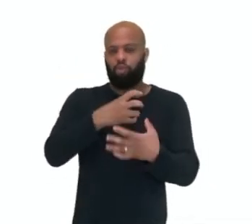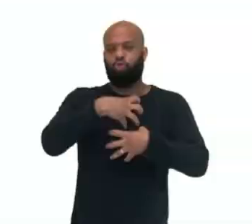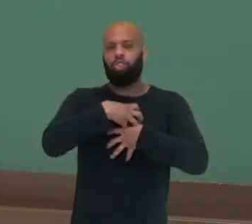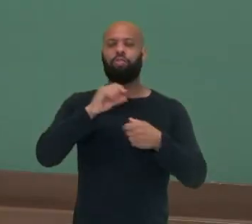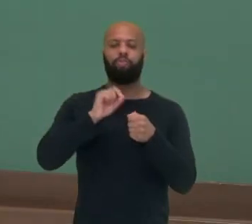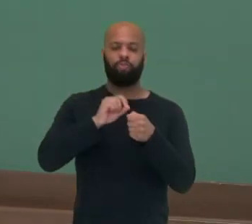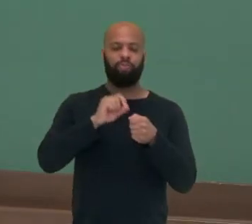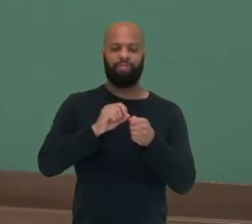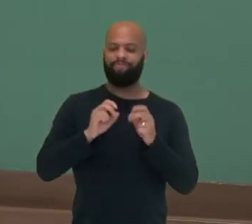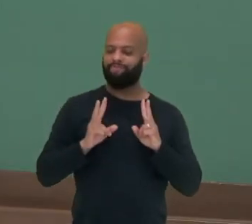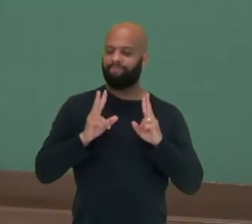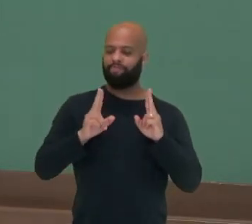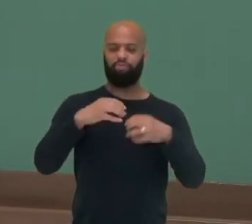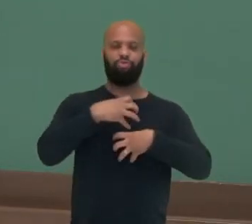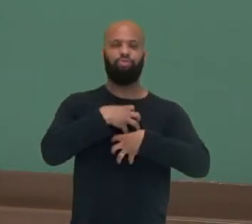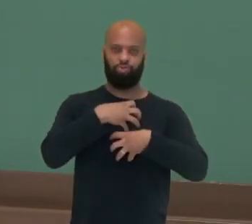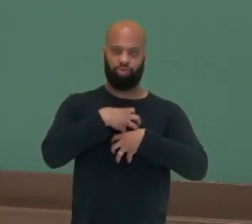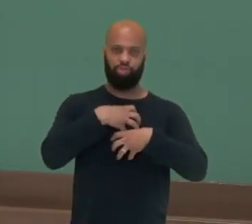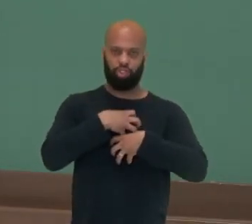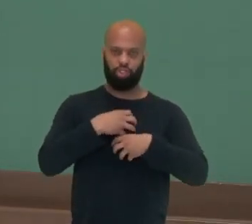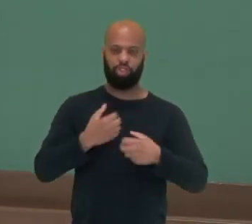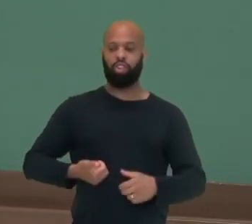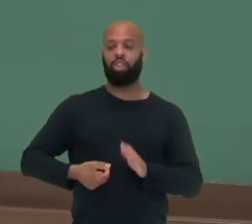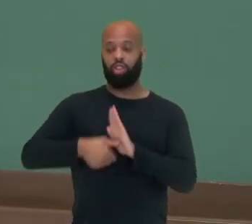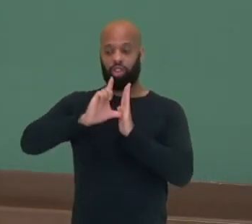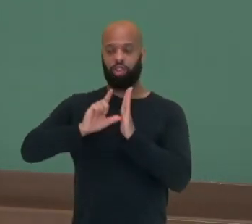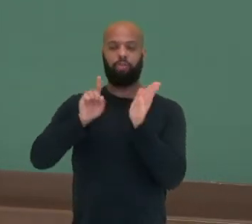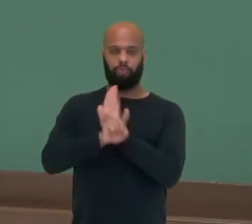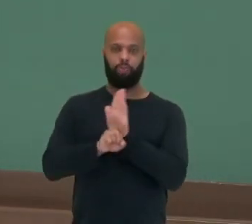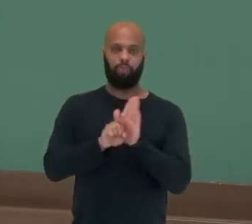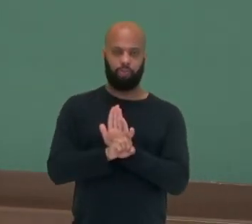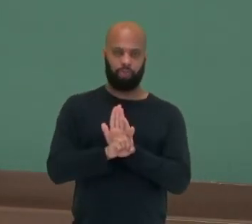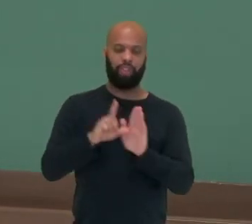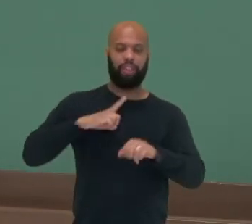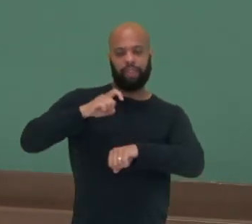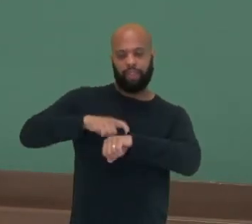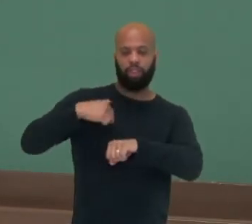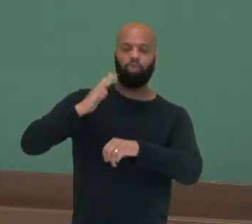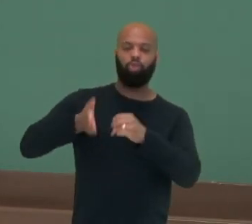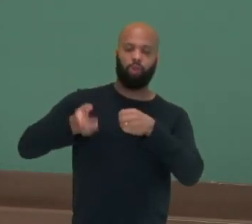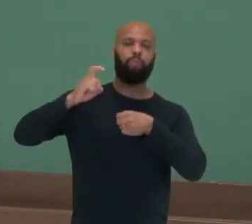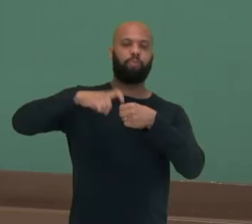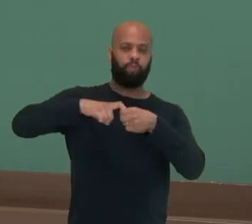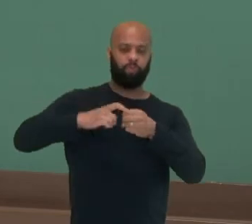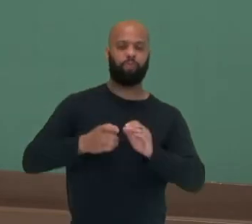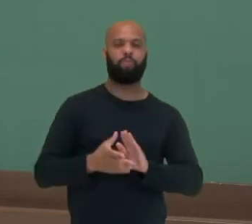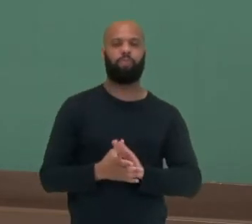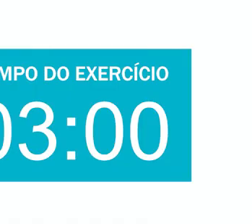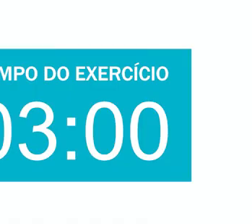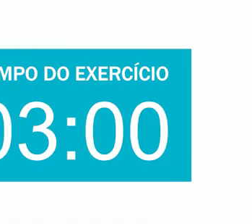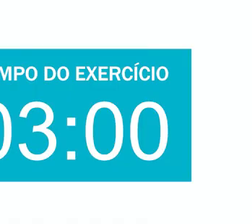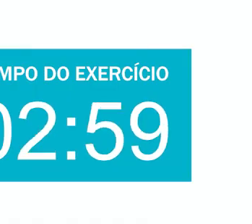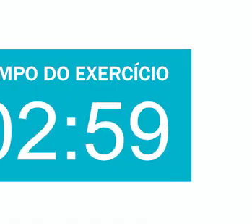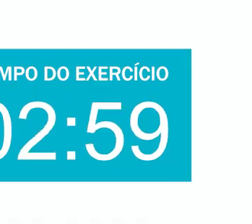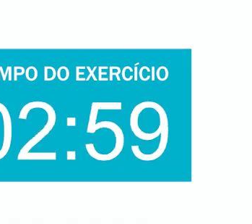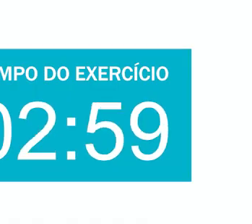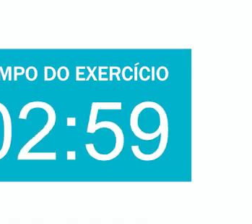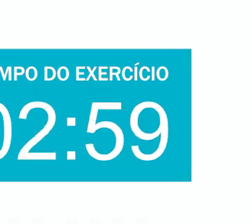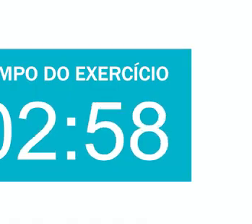ideia, praticamente a mesma coisa que vocês fizeram no exercício anterior. Um instantinho, já voltamos a conferir.